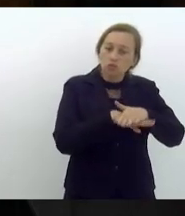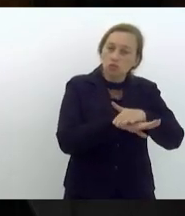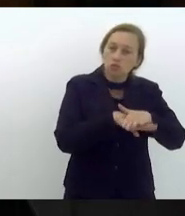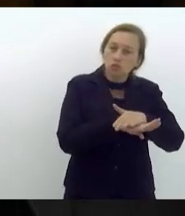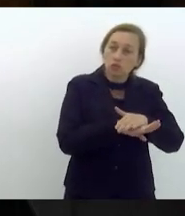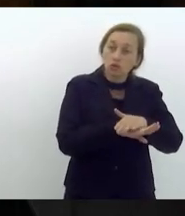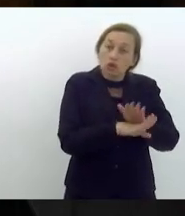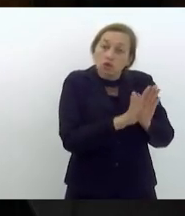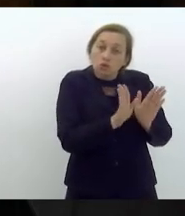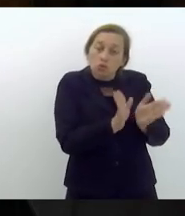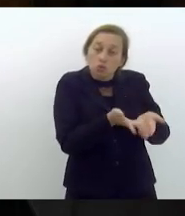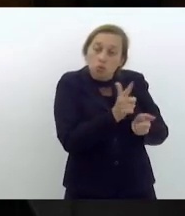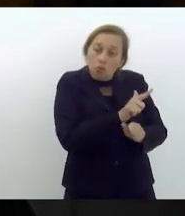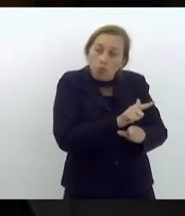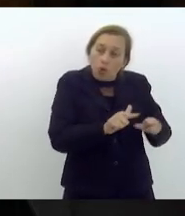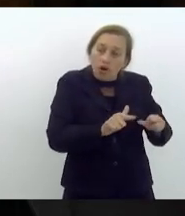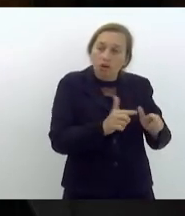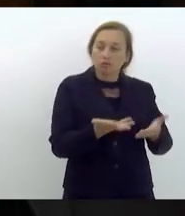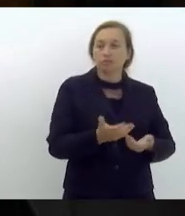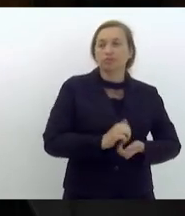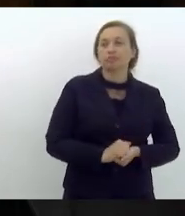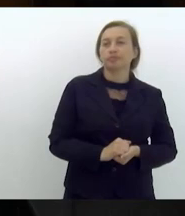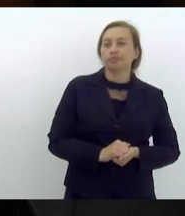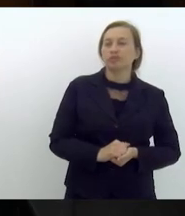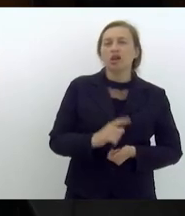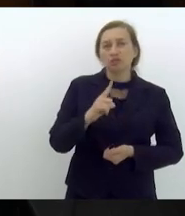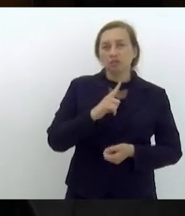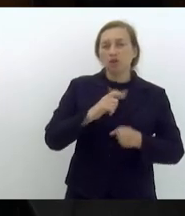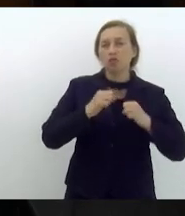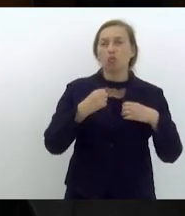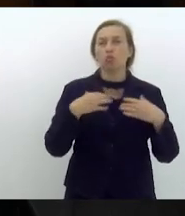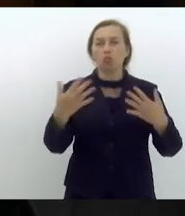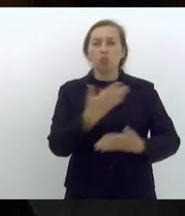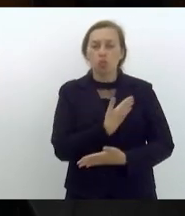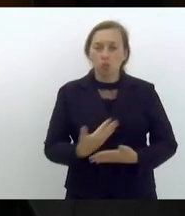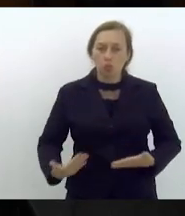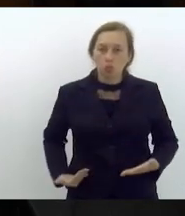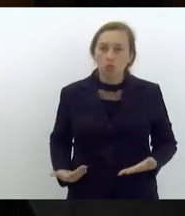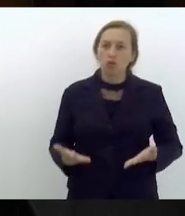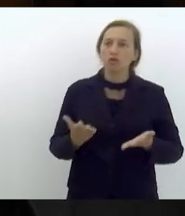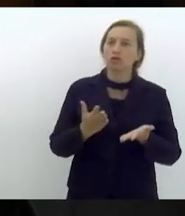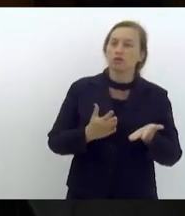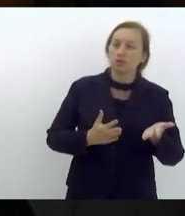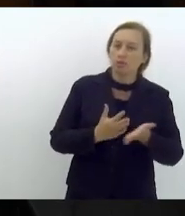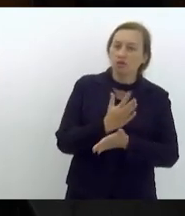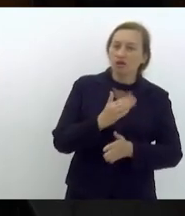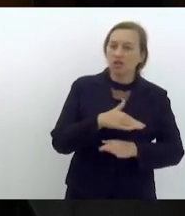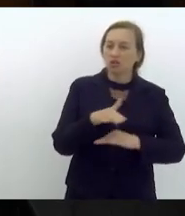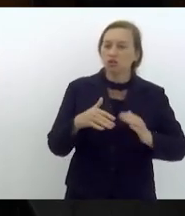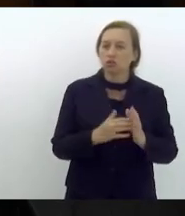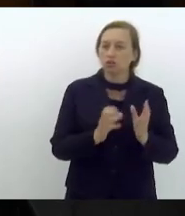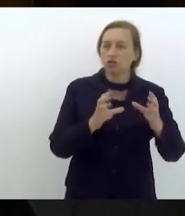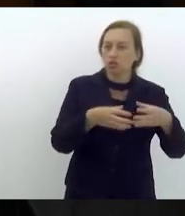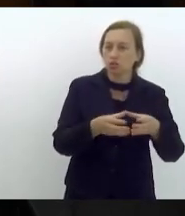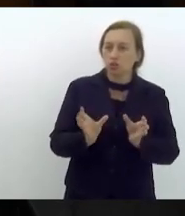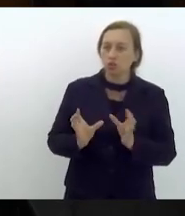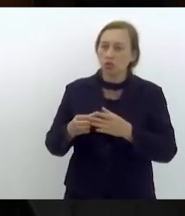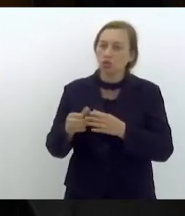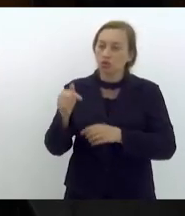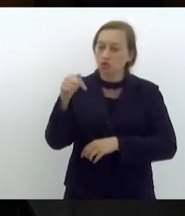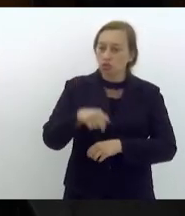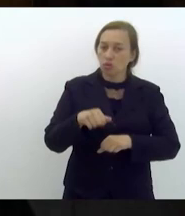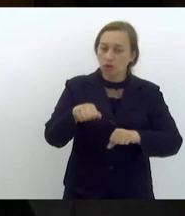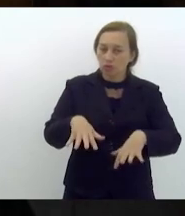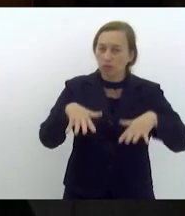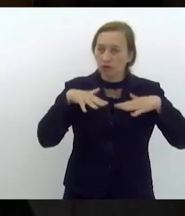tá estropiado teve audiência pública passou nas comissões chegou na hora do plenário